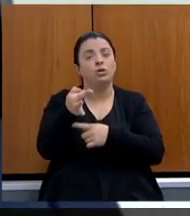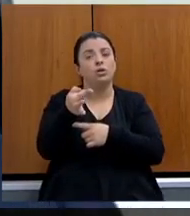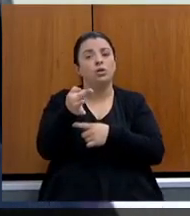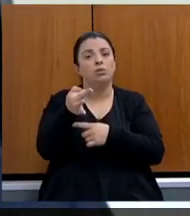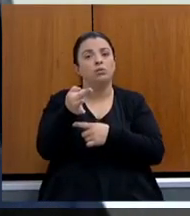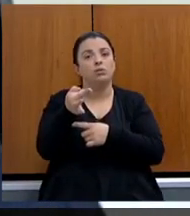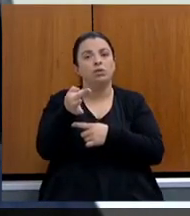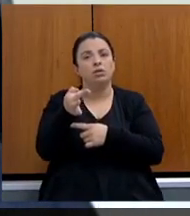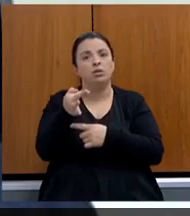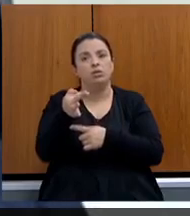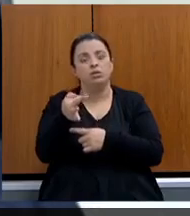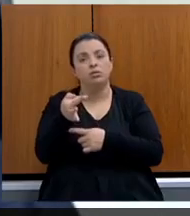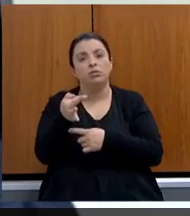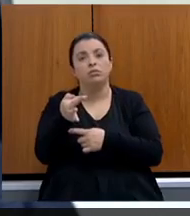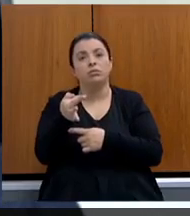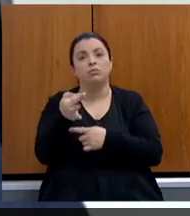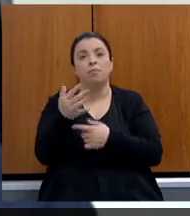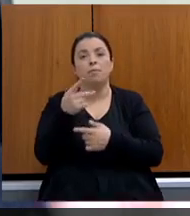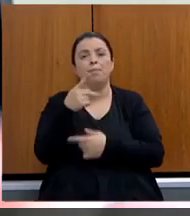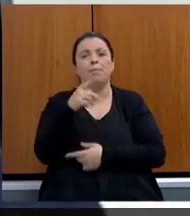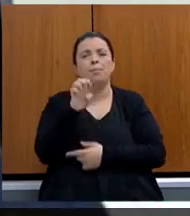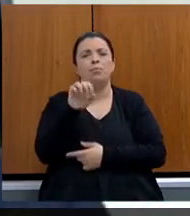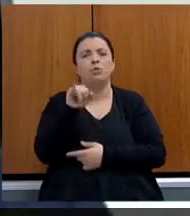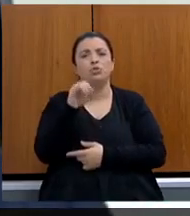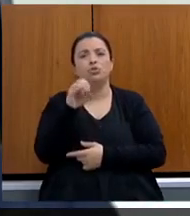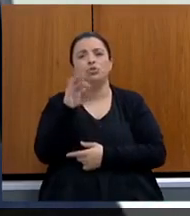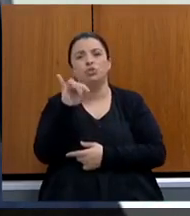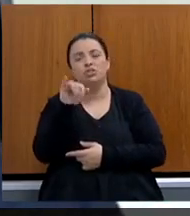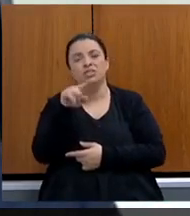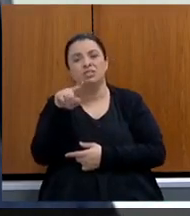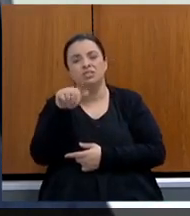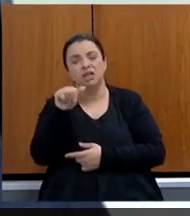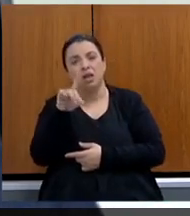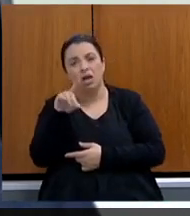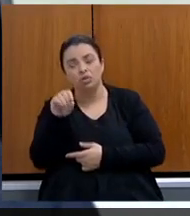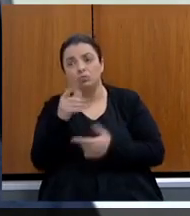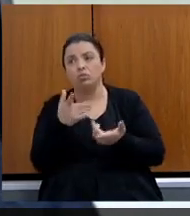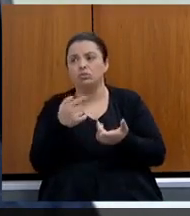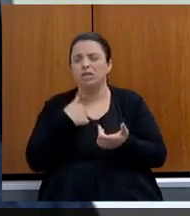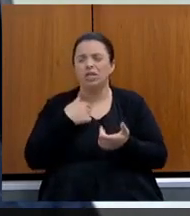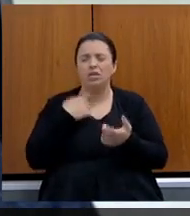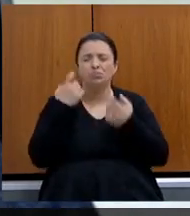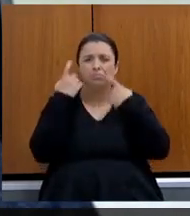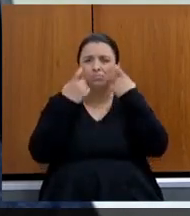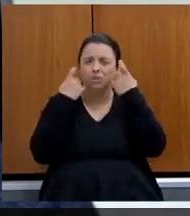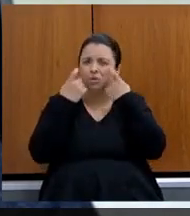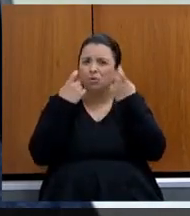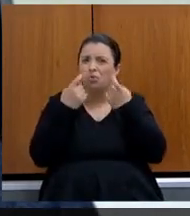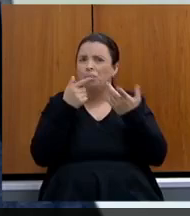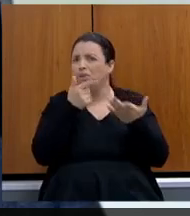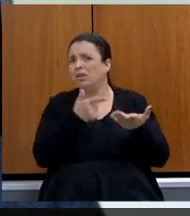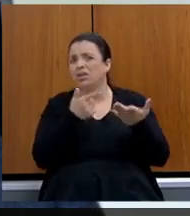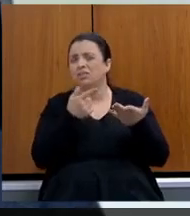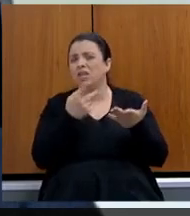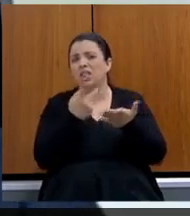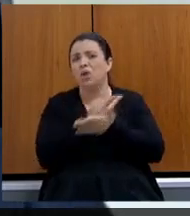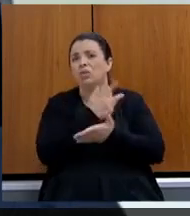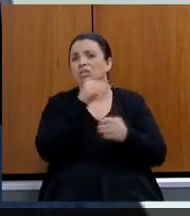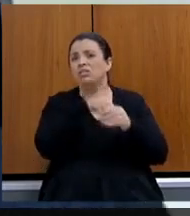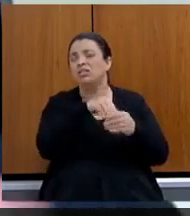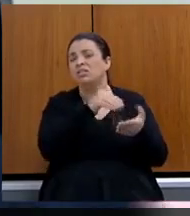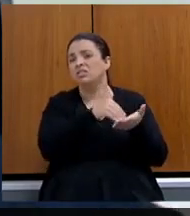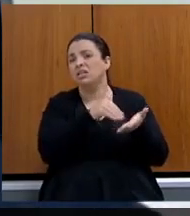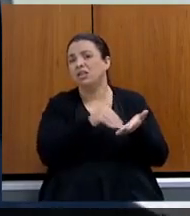usados e me preocupa esse Laboratório Pasteur ou executado pela secretaria de educação MEC